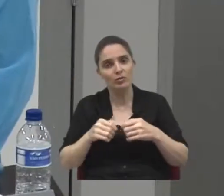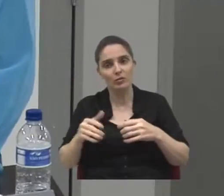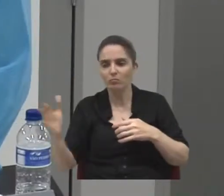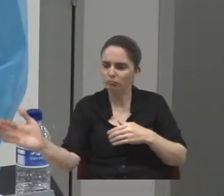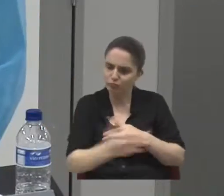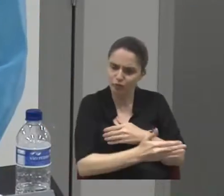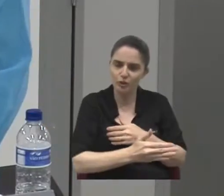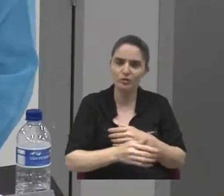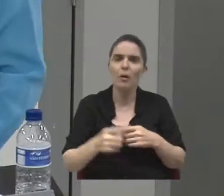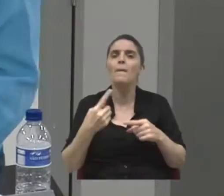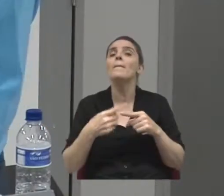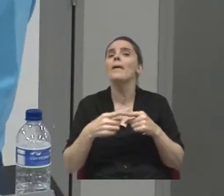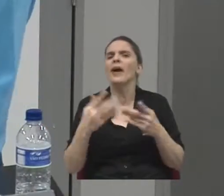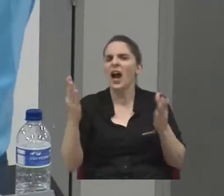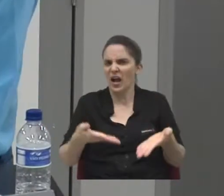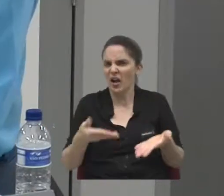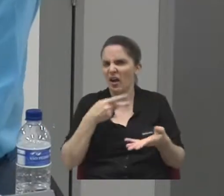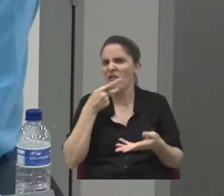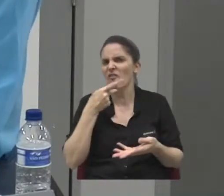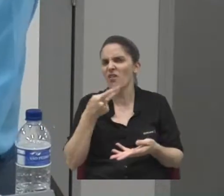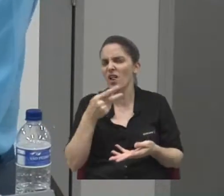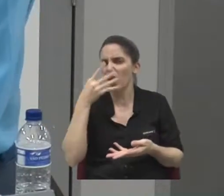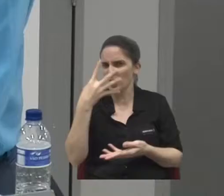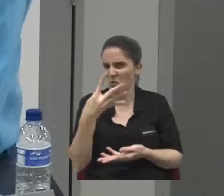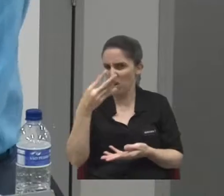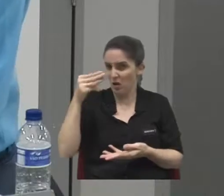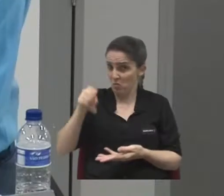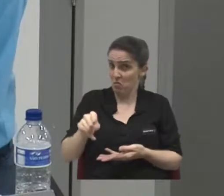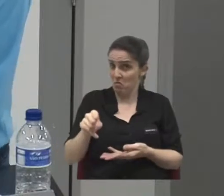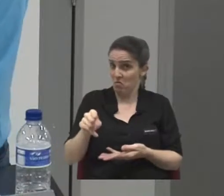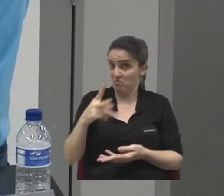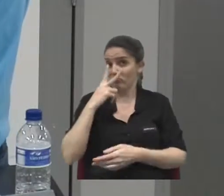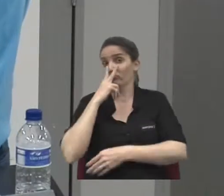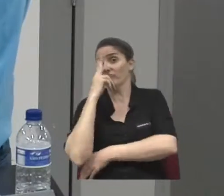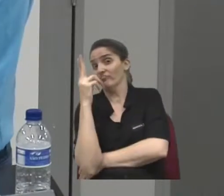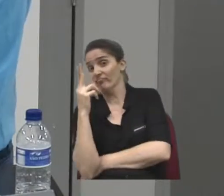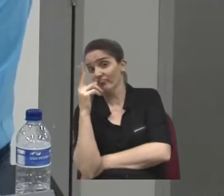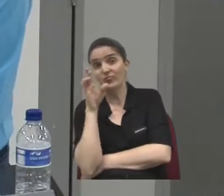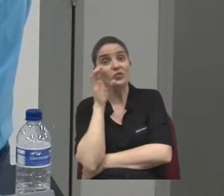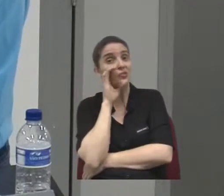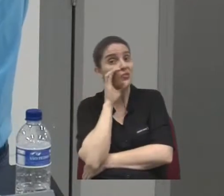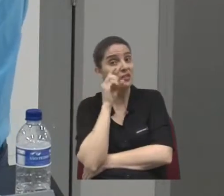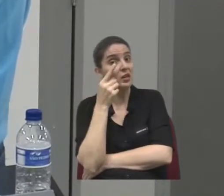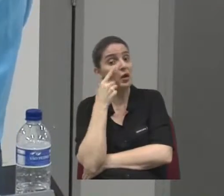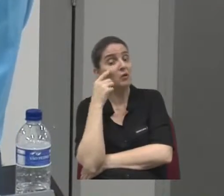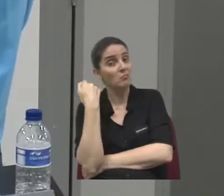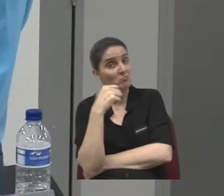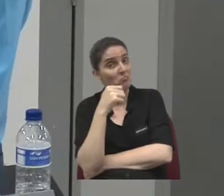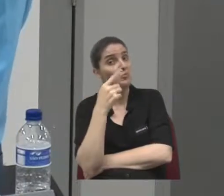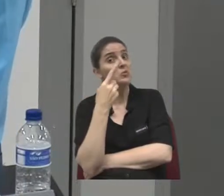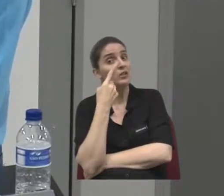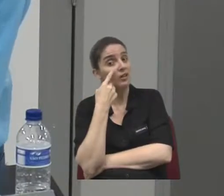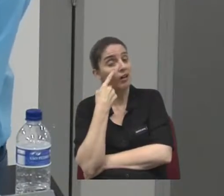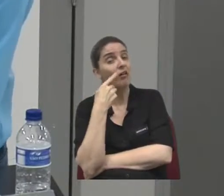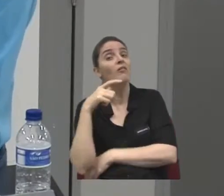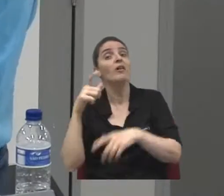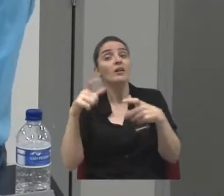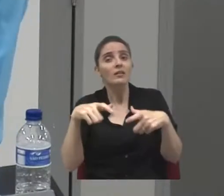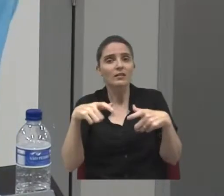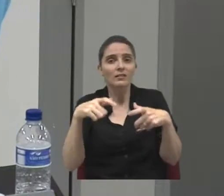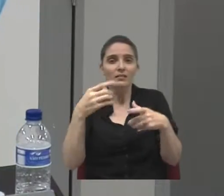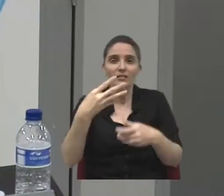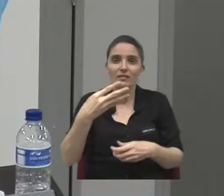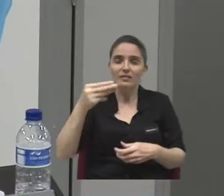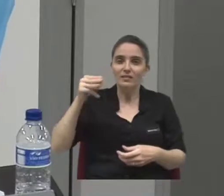dos 4 milhões, eu acho que a senhora tem que ir lá para falar onde estão os 4 milhões. Agora,